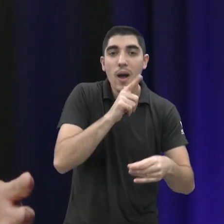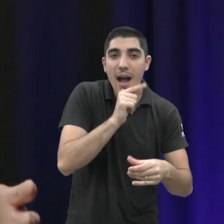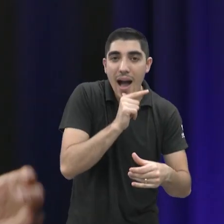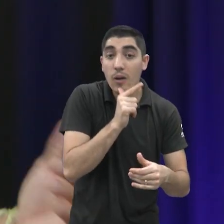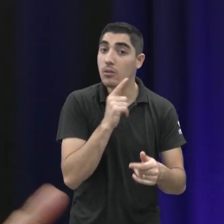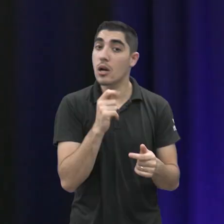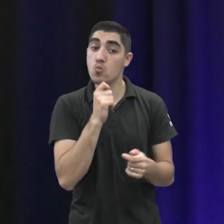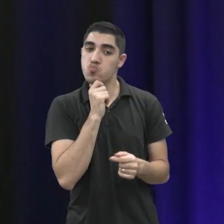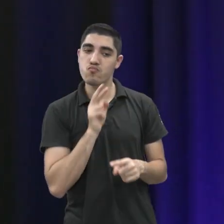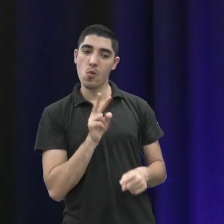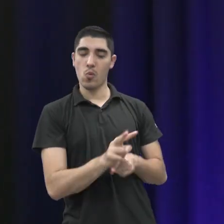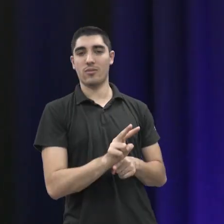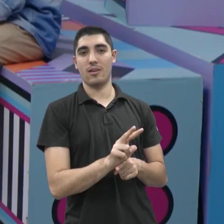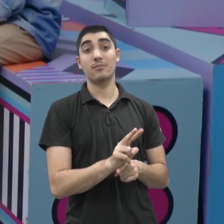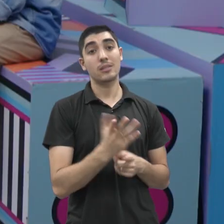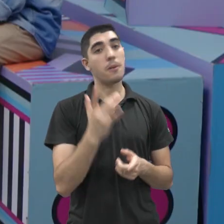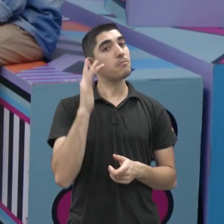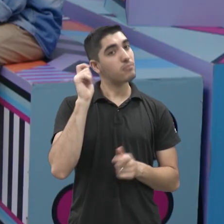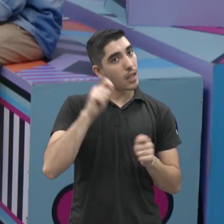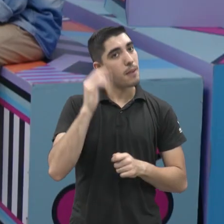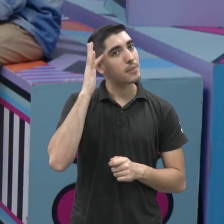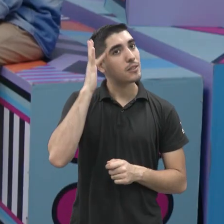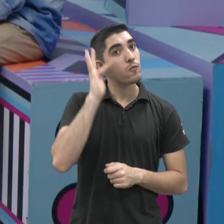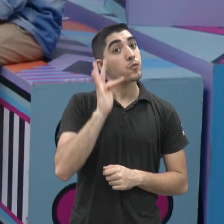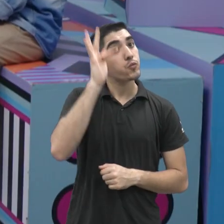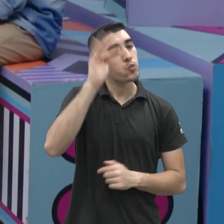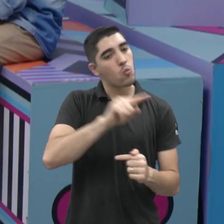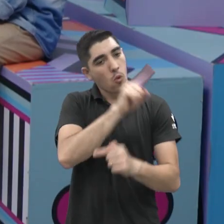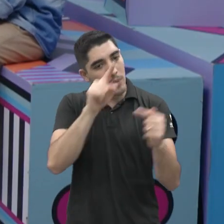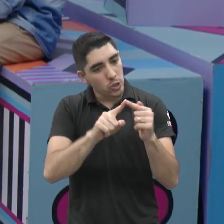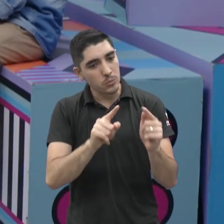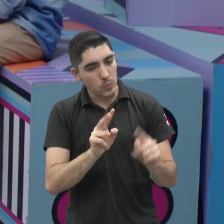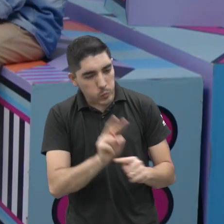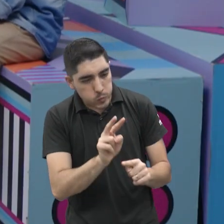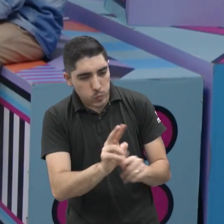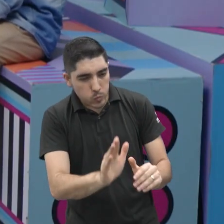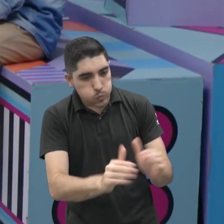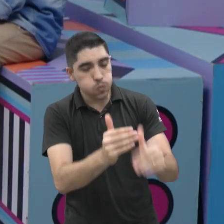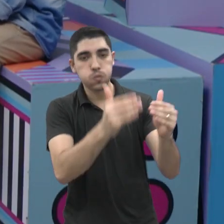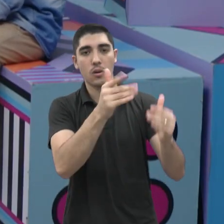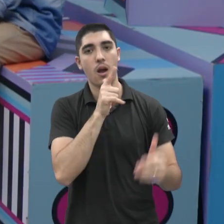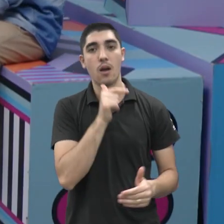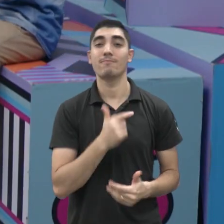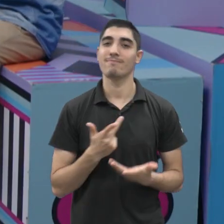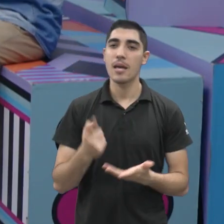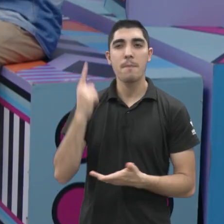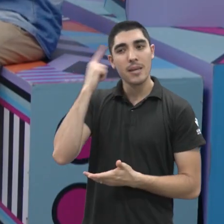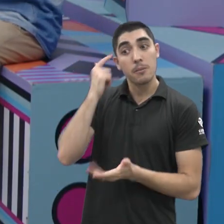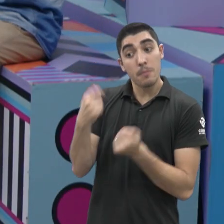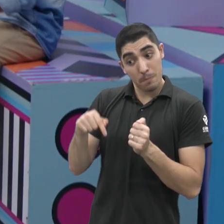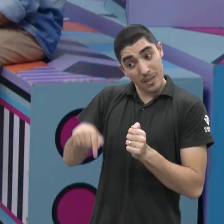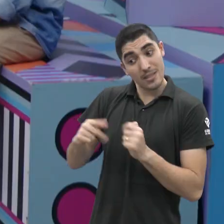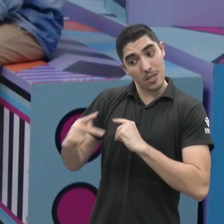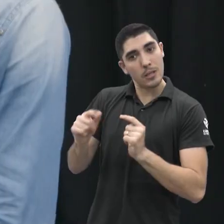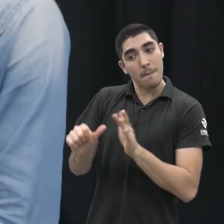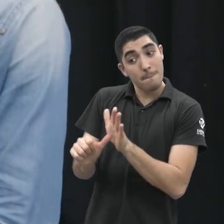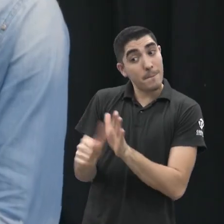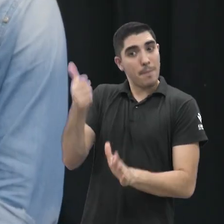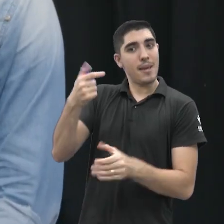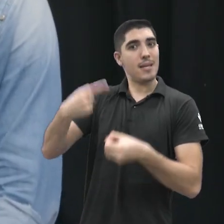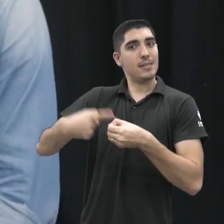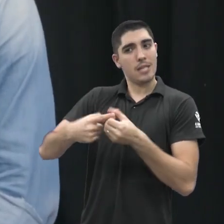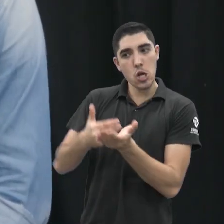mais avançada, pensar num tratamento mais avançado também. Para a gente continuar na vanguarda, né? Exatamente. Continuar aí